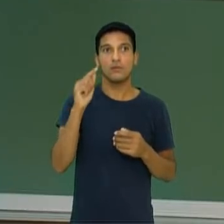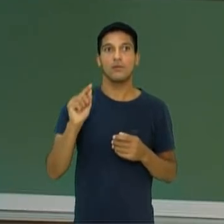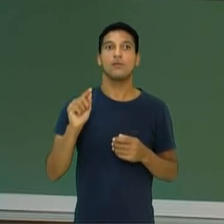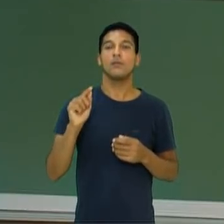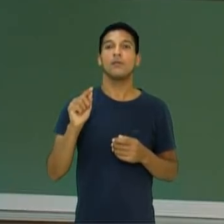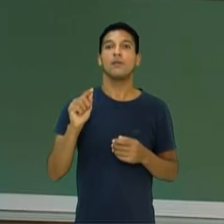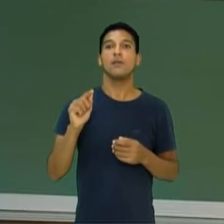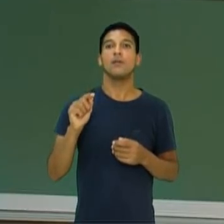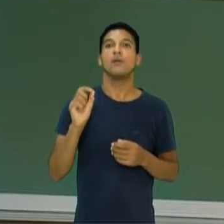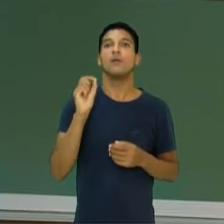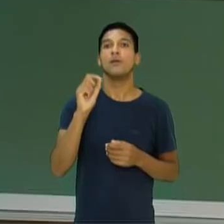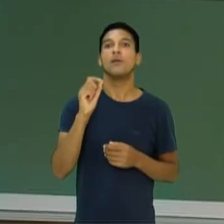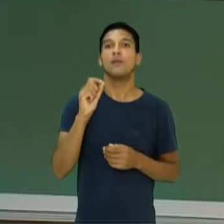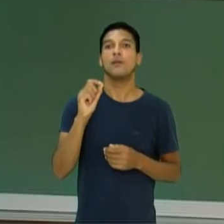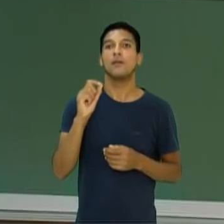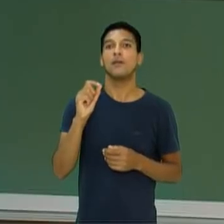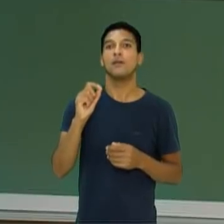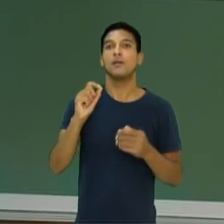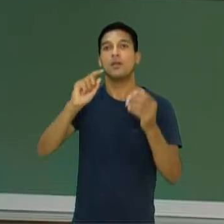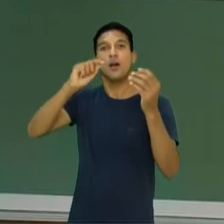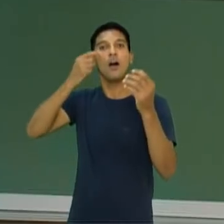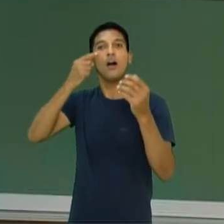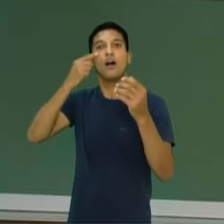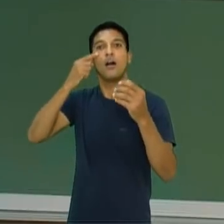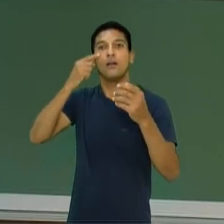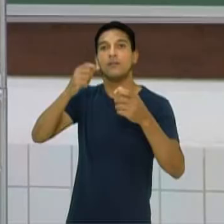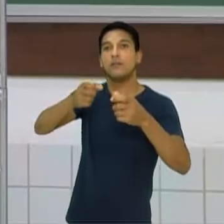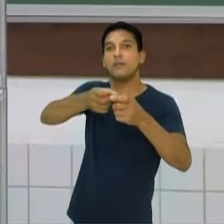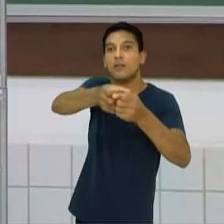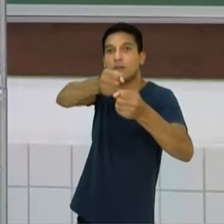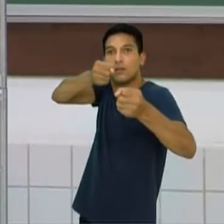vamos falar do tiro com arco.